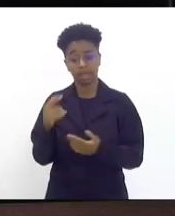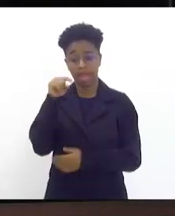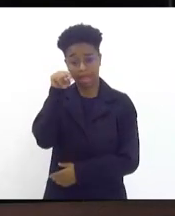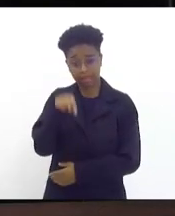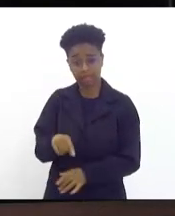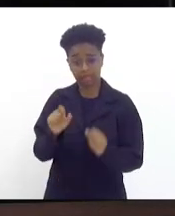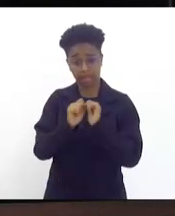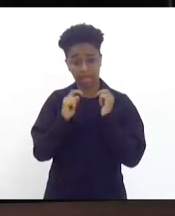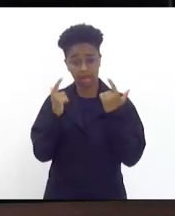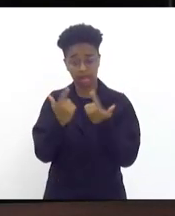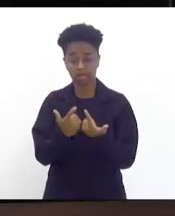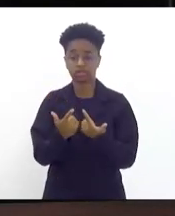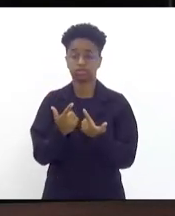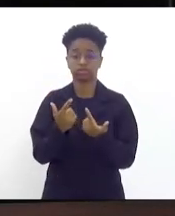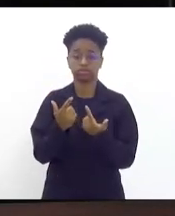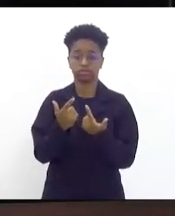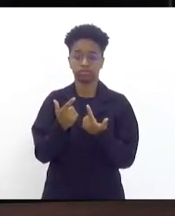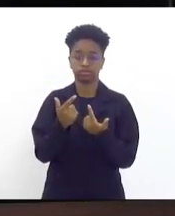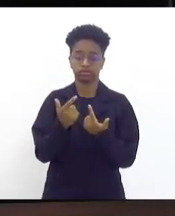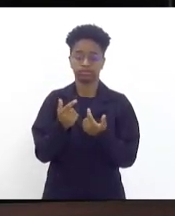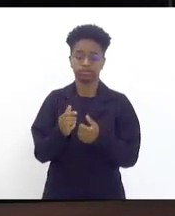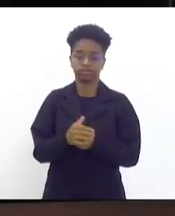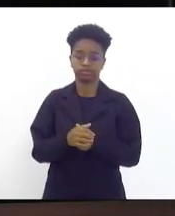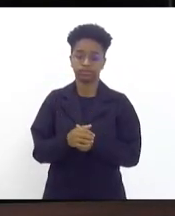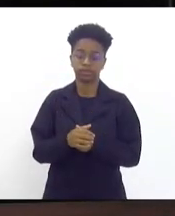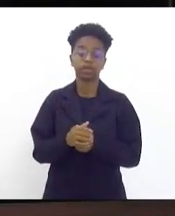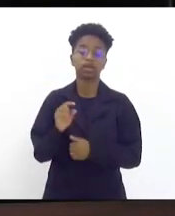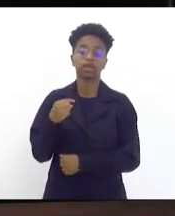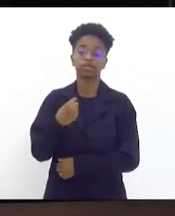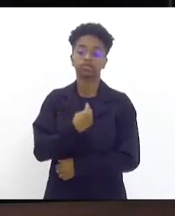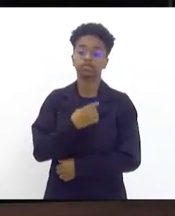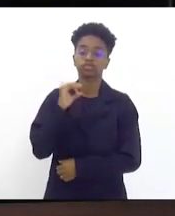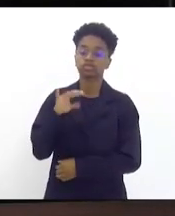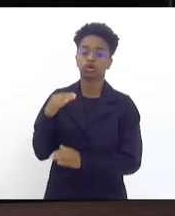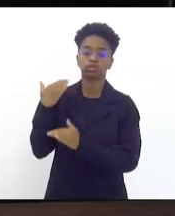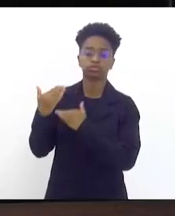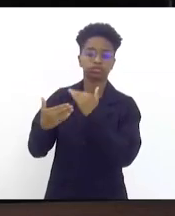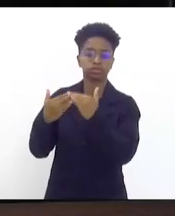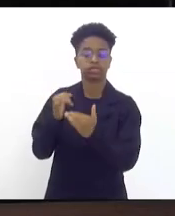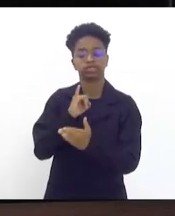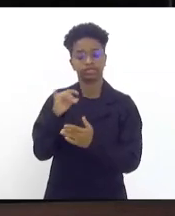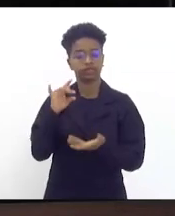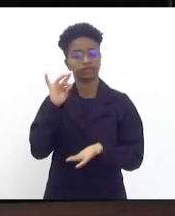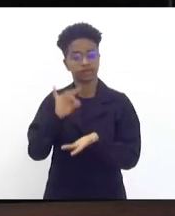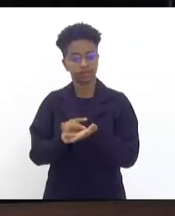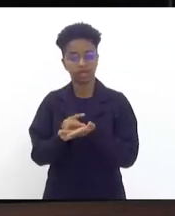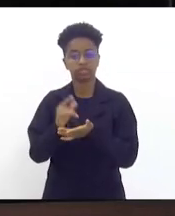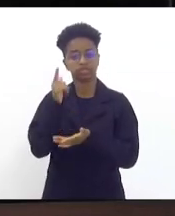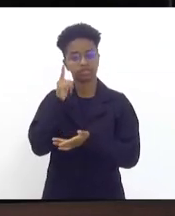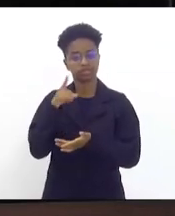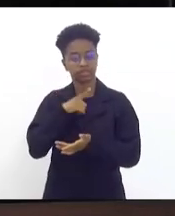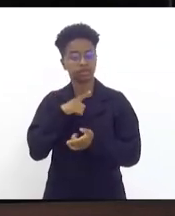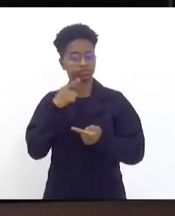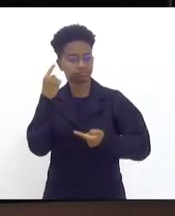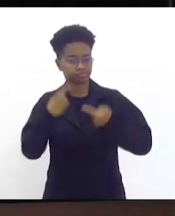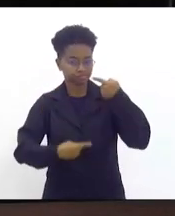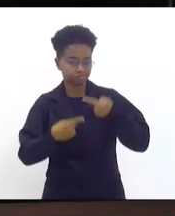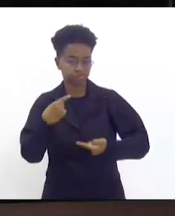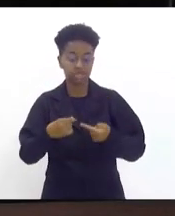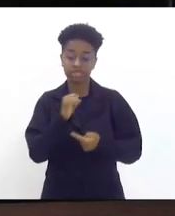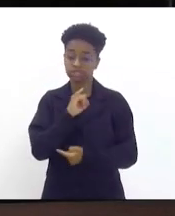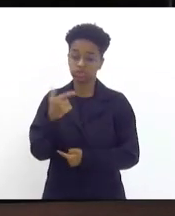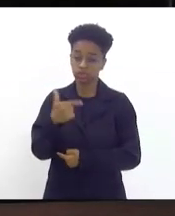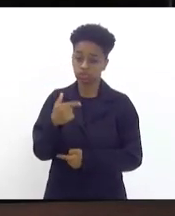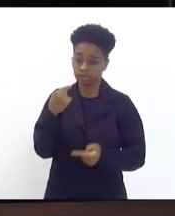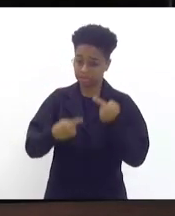esse Parlamento Deputado Rodrigo Amorim ele só vai crescer se nós tivermos a diversidade se nós tivermos debate aonde não